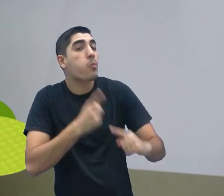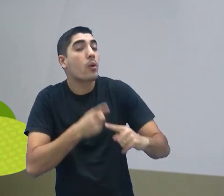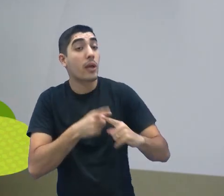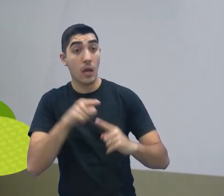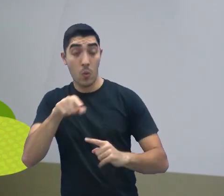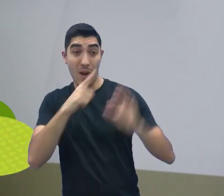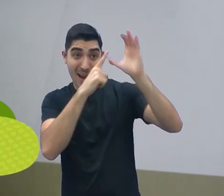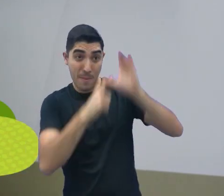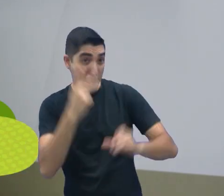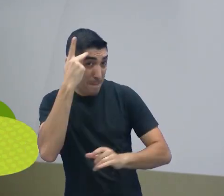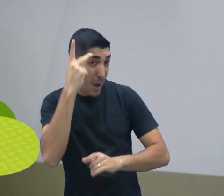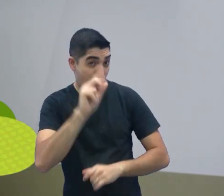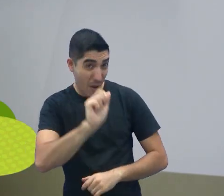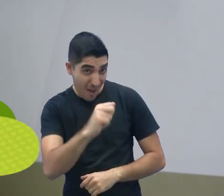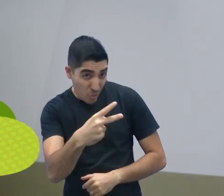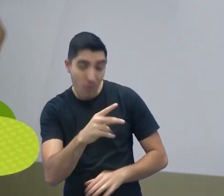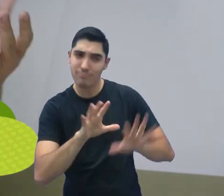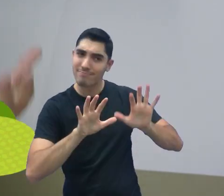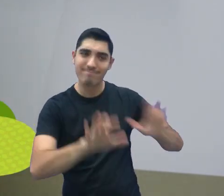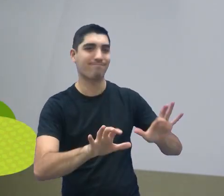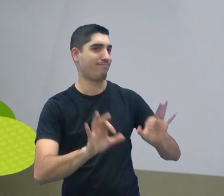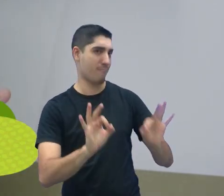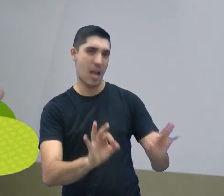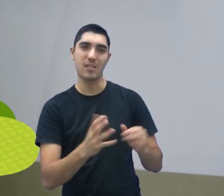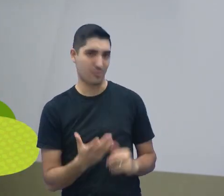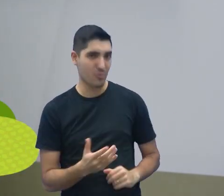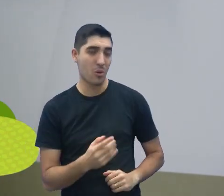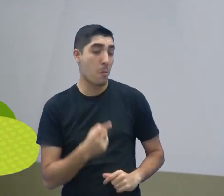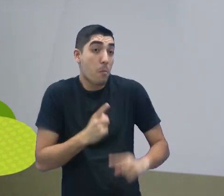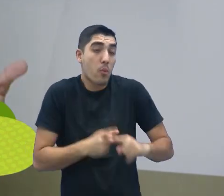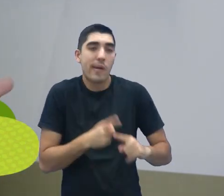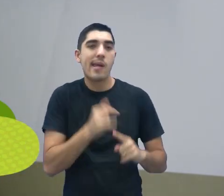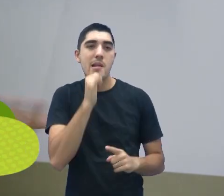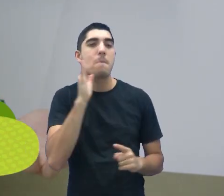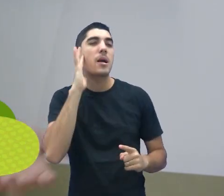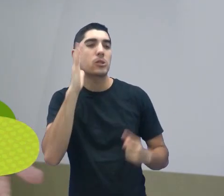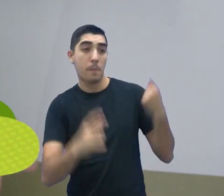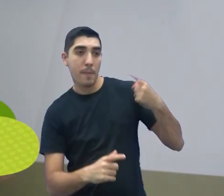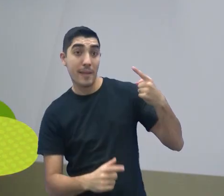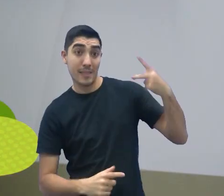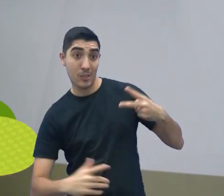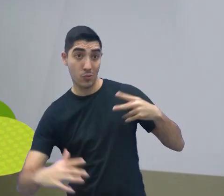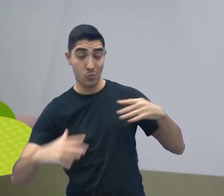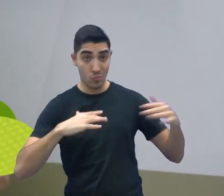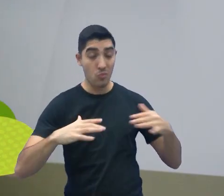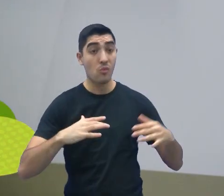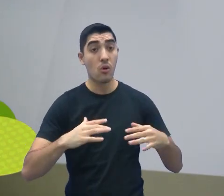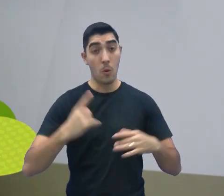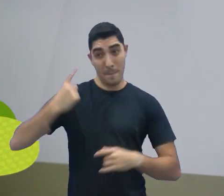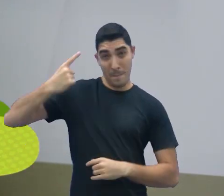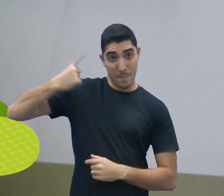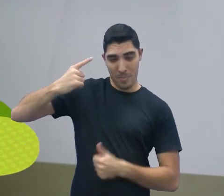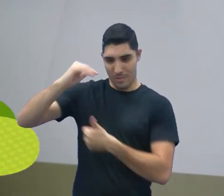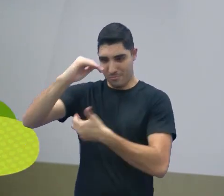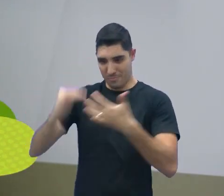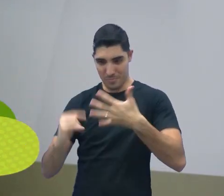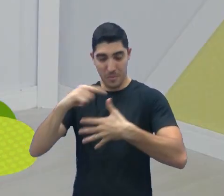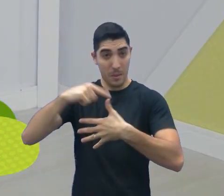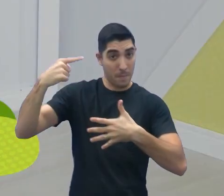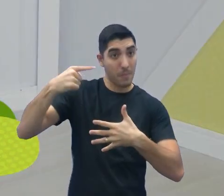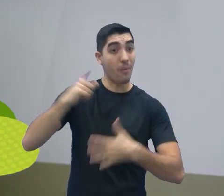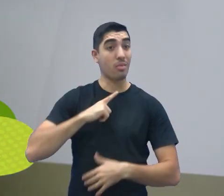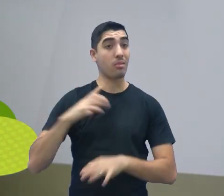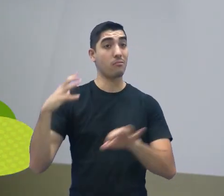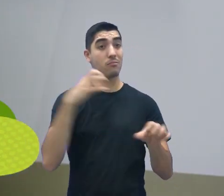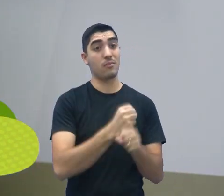A gente dificilmente vai ver um time despontando. Tanto é que em 2 rodadas, o líder da Série A2 tem 4 pontos. Ninguém venceu 2 jogos na competição. Tem ninguém 100%,